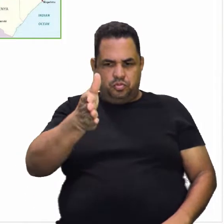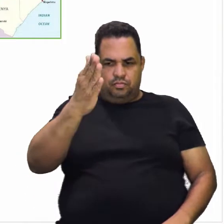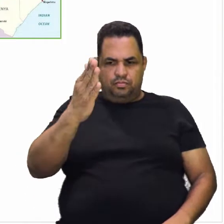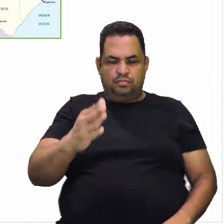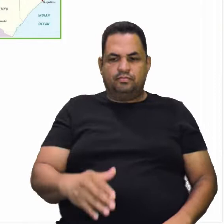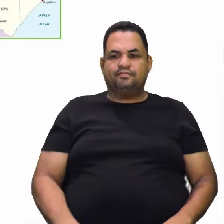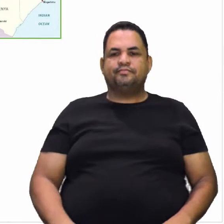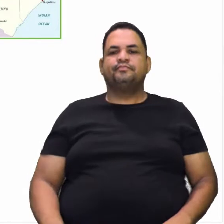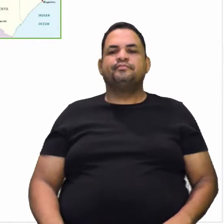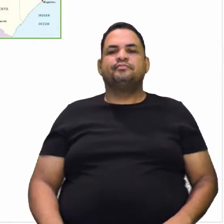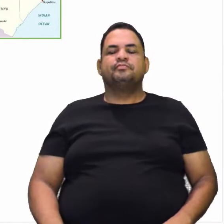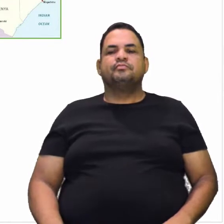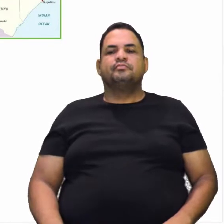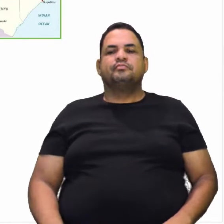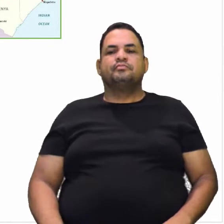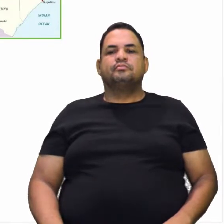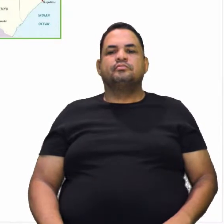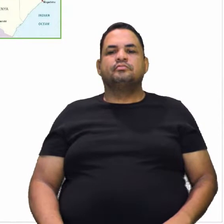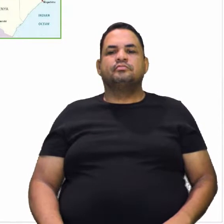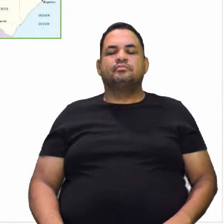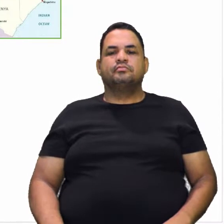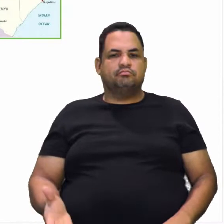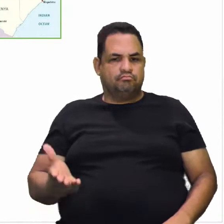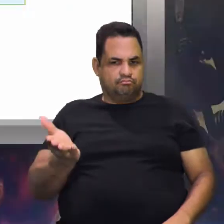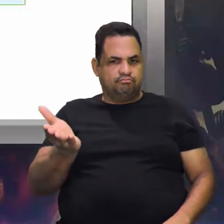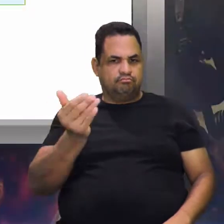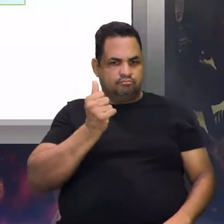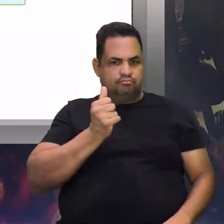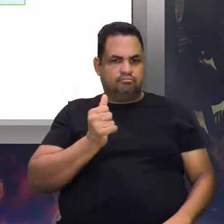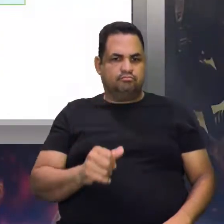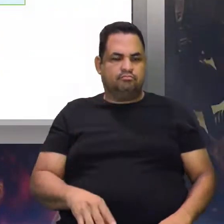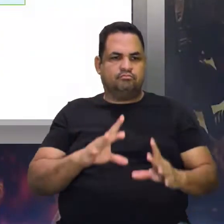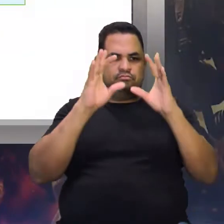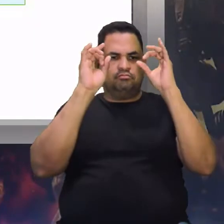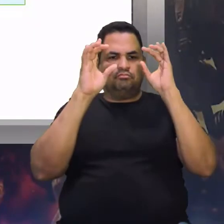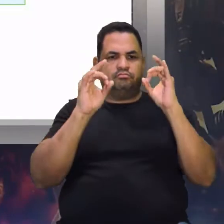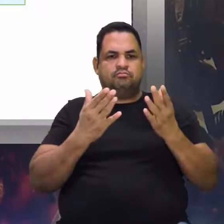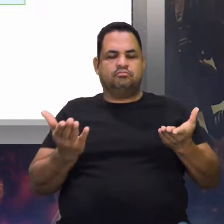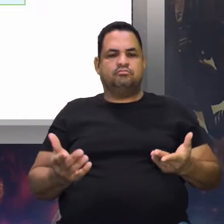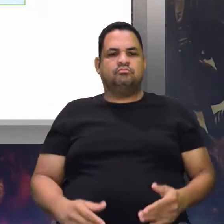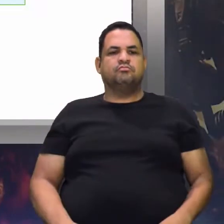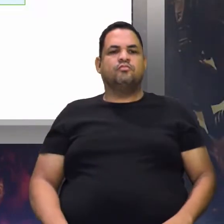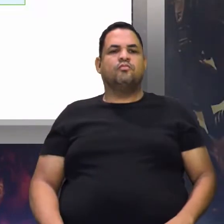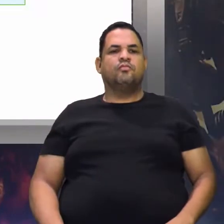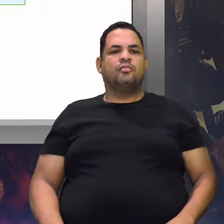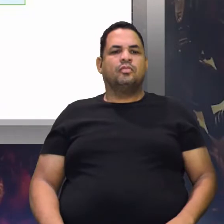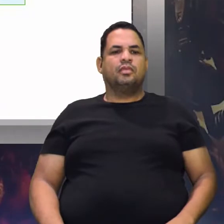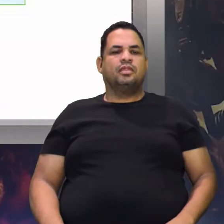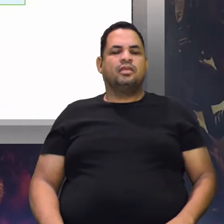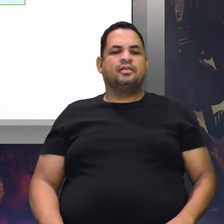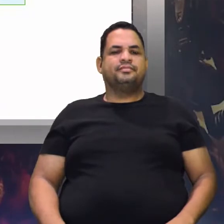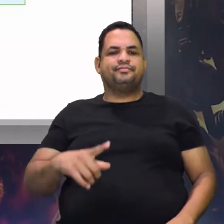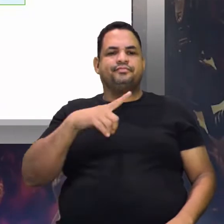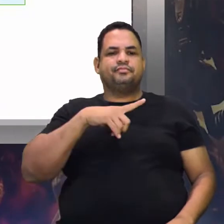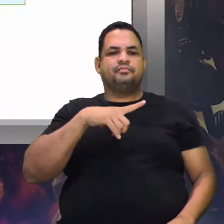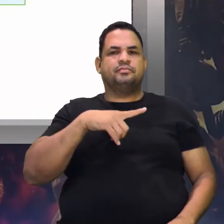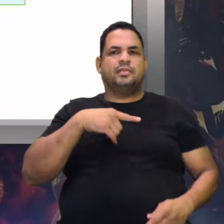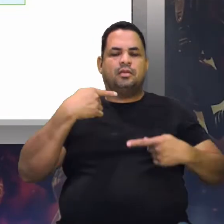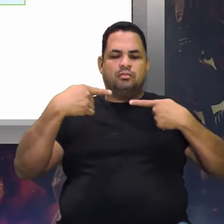para vocês, meus queridos alunos, vem cá comigo. Detalhe para vocês. Havia uma